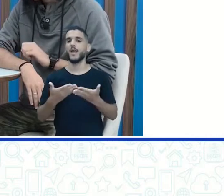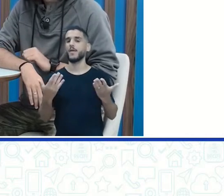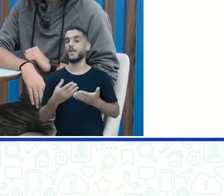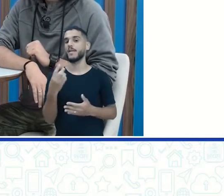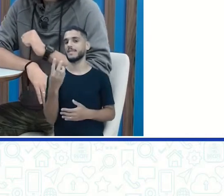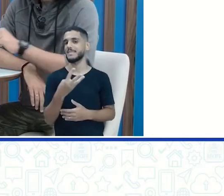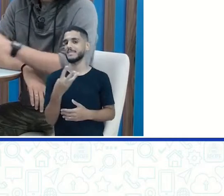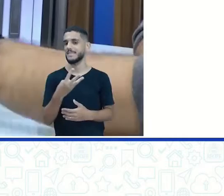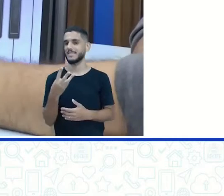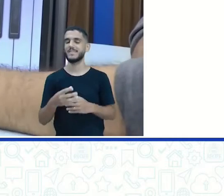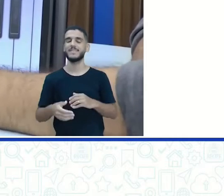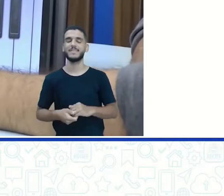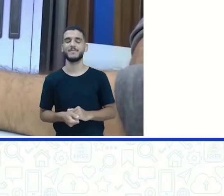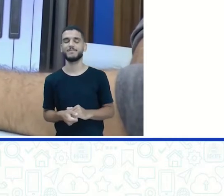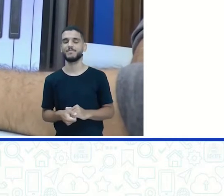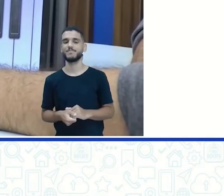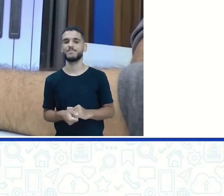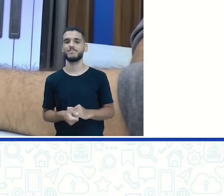terceira parte. Oba.